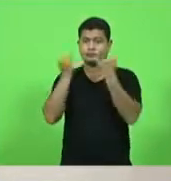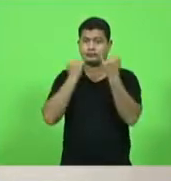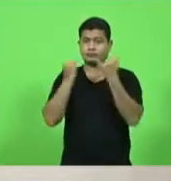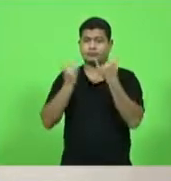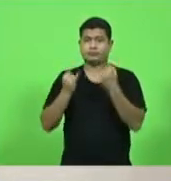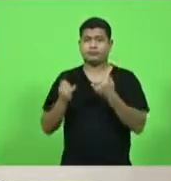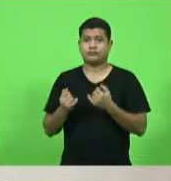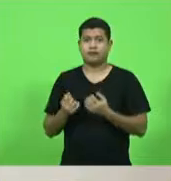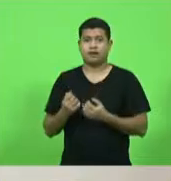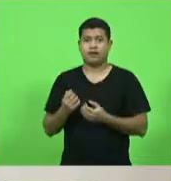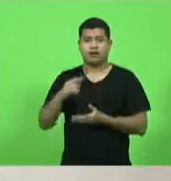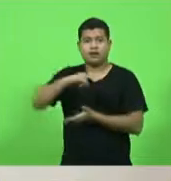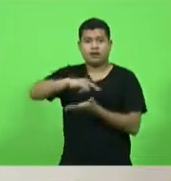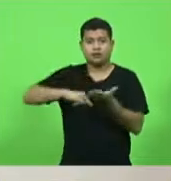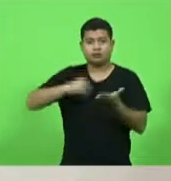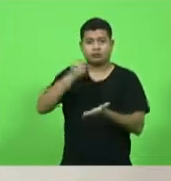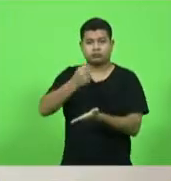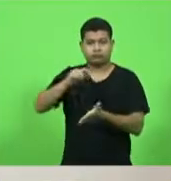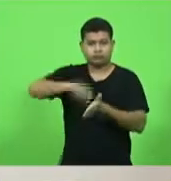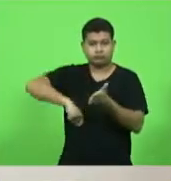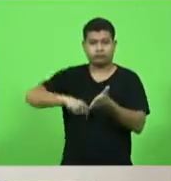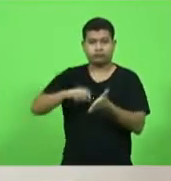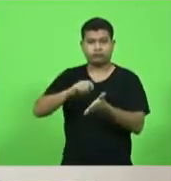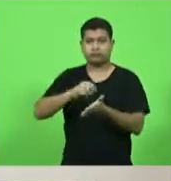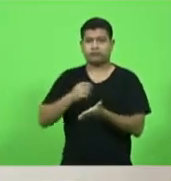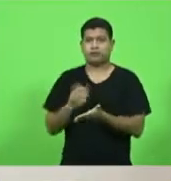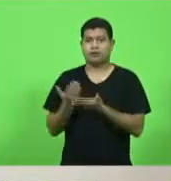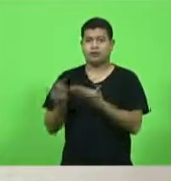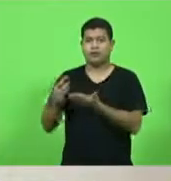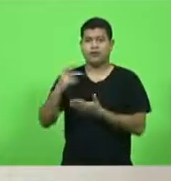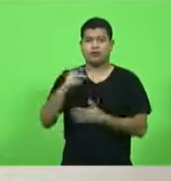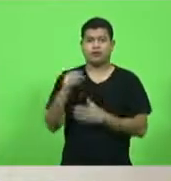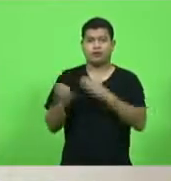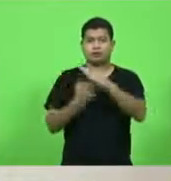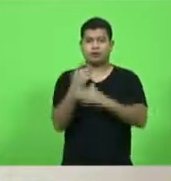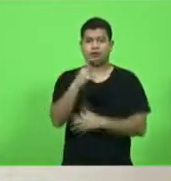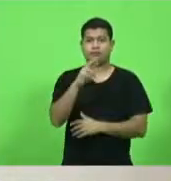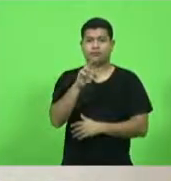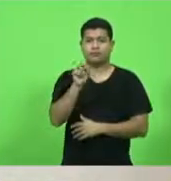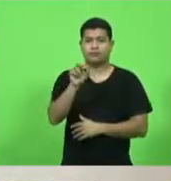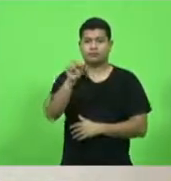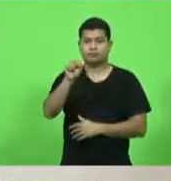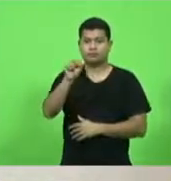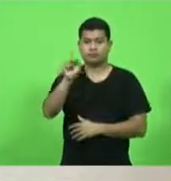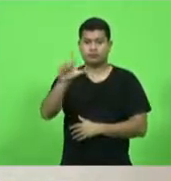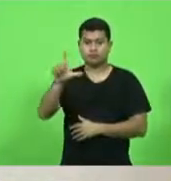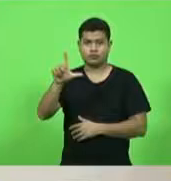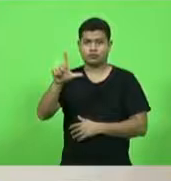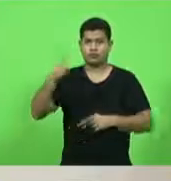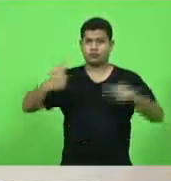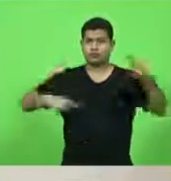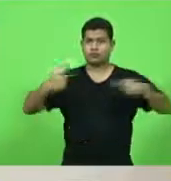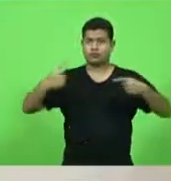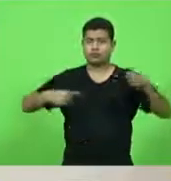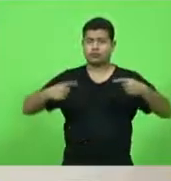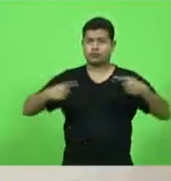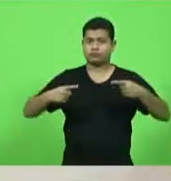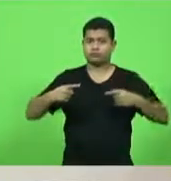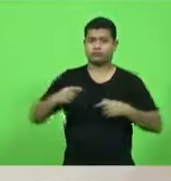dos contratos assinados com a ProSul. Em discussão, presidente. Votação.